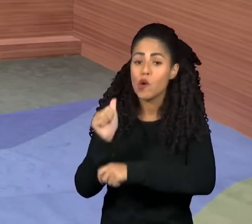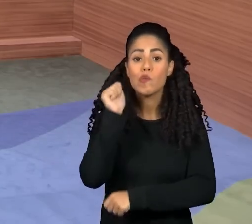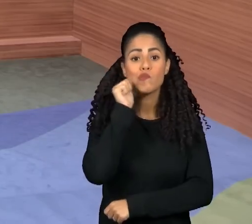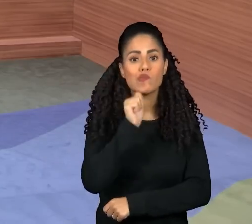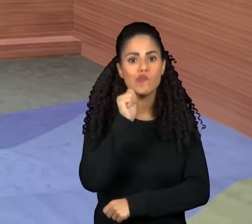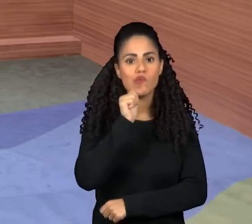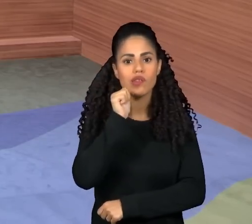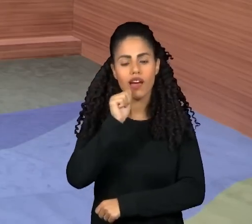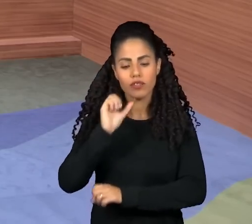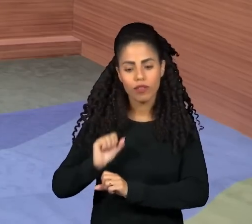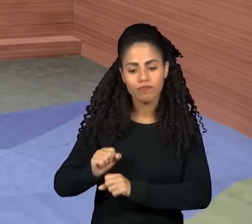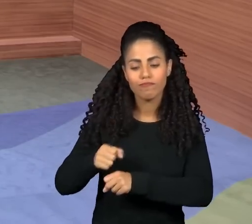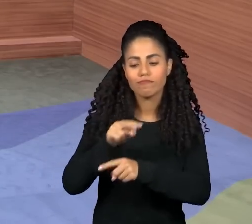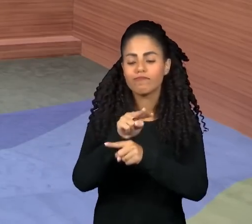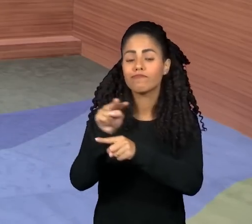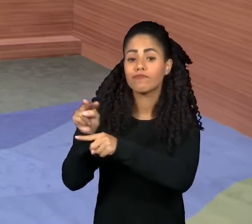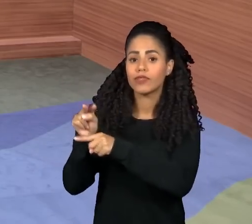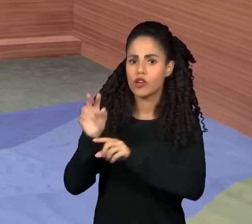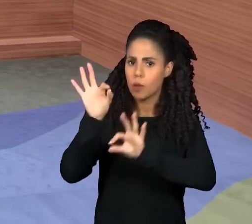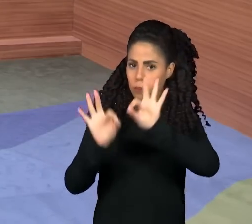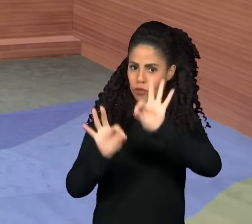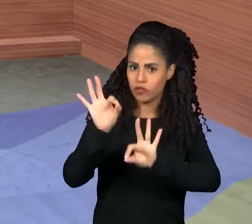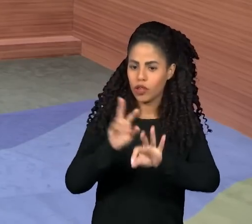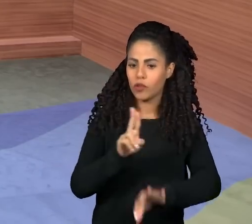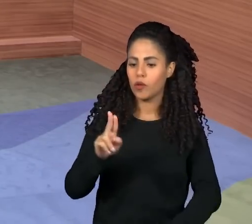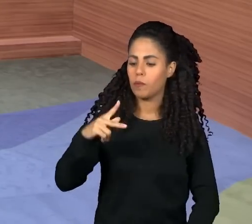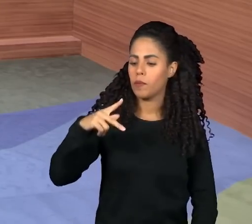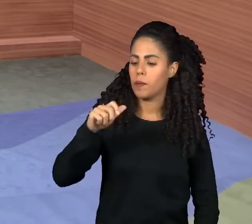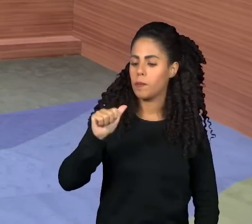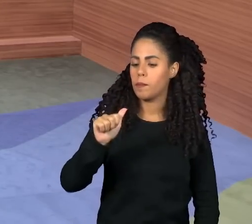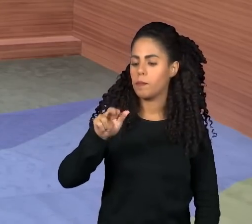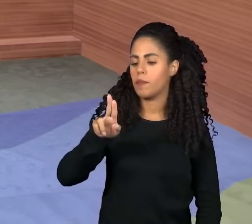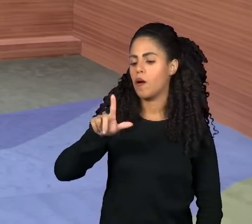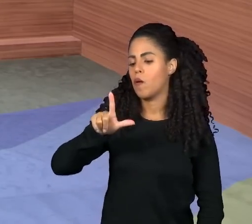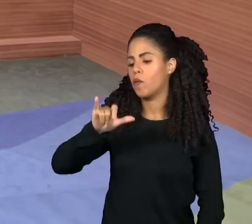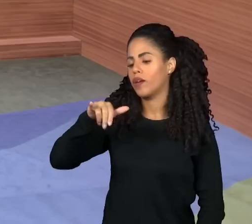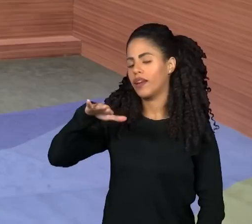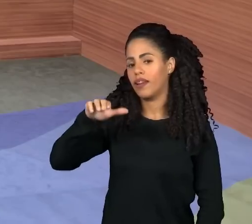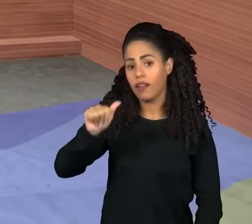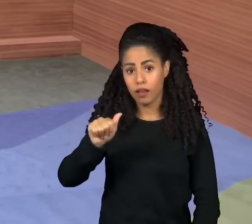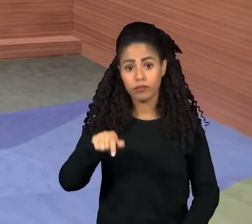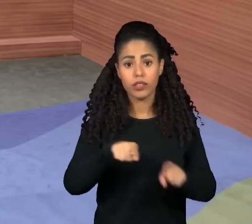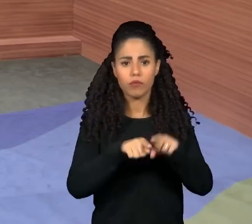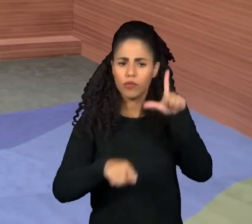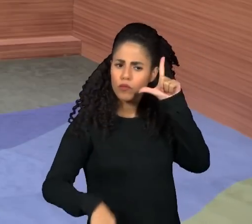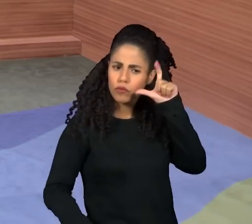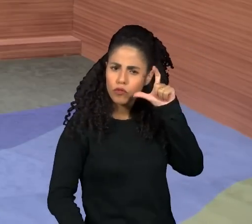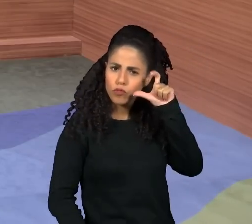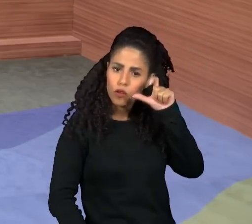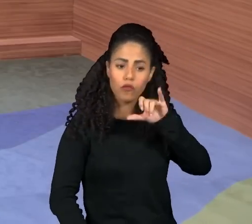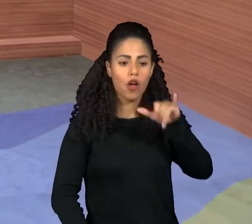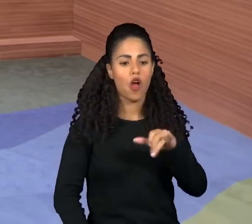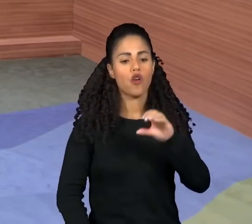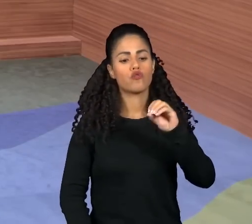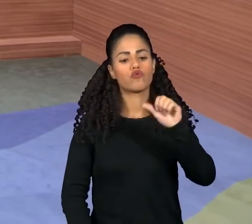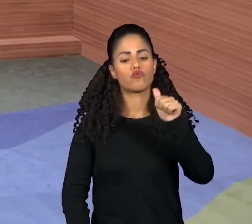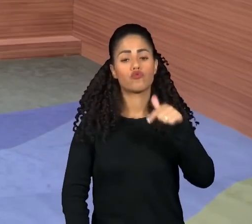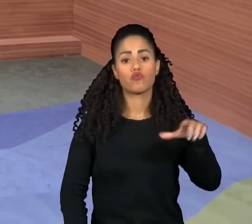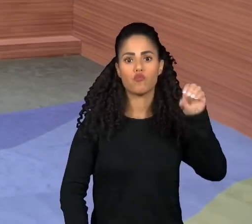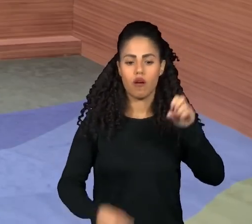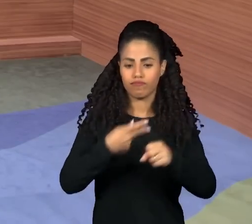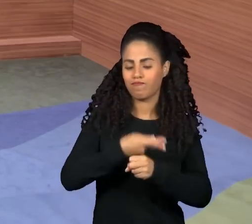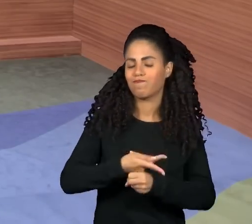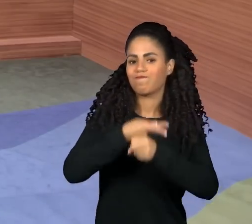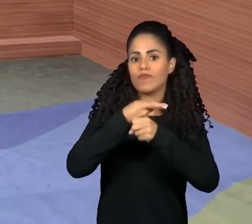Conservação. O projeto é da jornalista Paulina Chamorro e do fotógrafo João Marcos Rosa. O trabalho ganhou o prêmio de